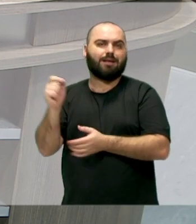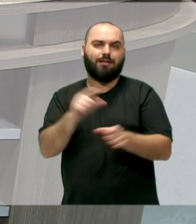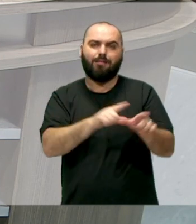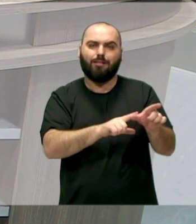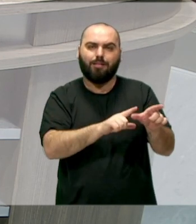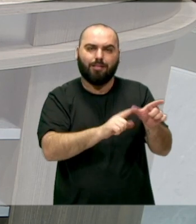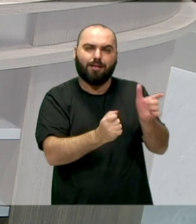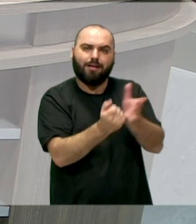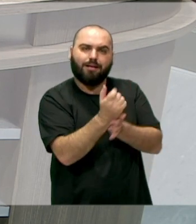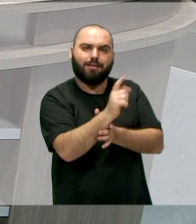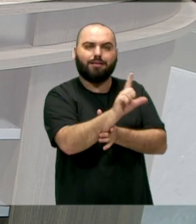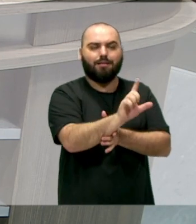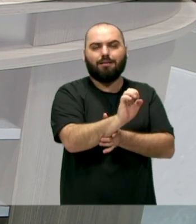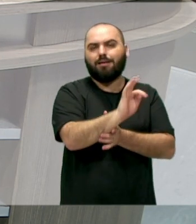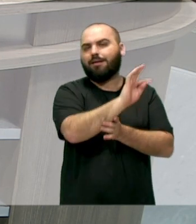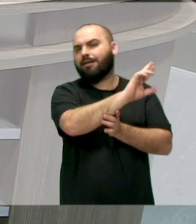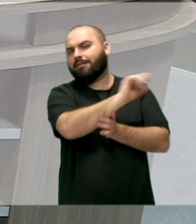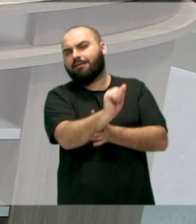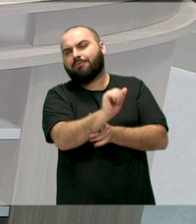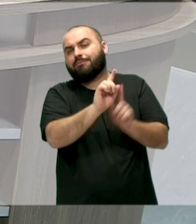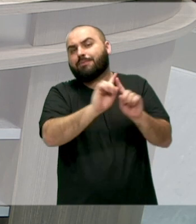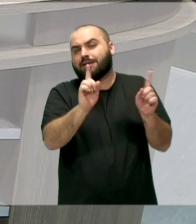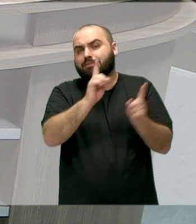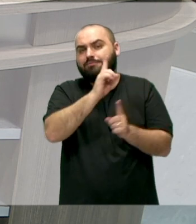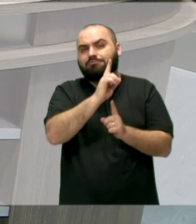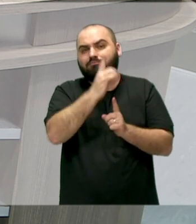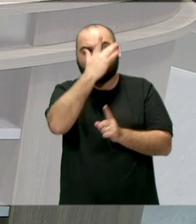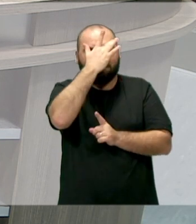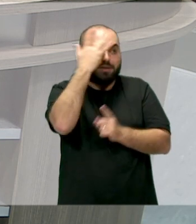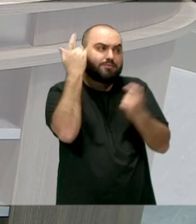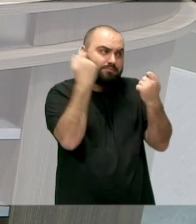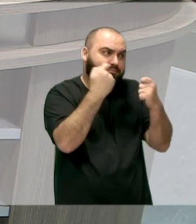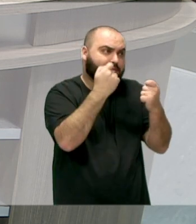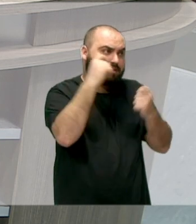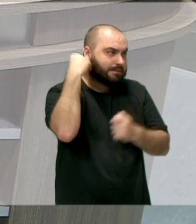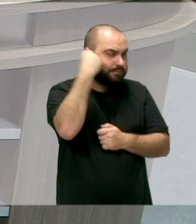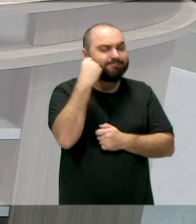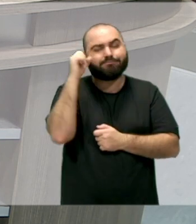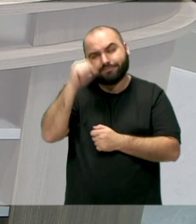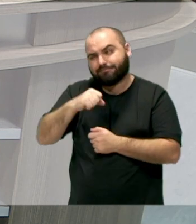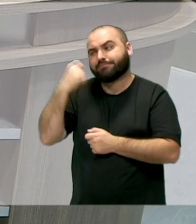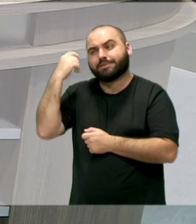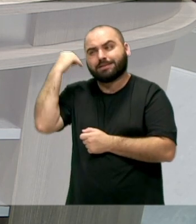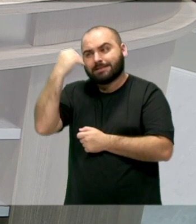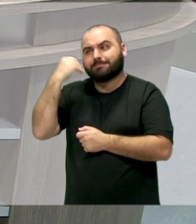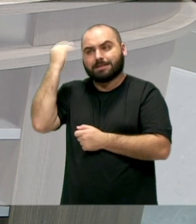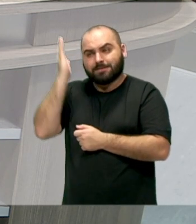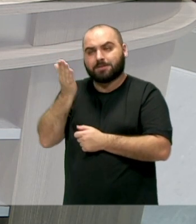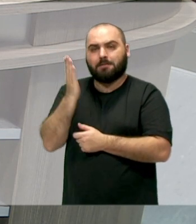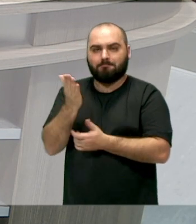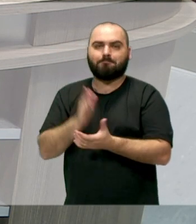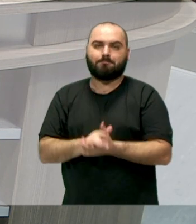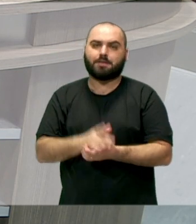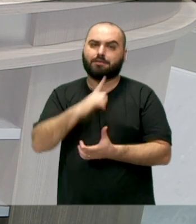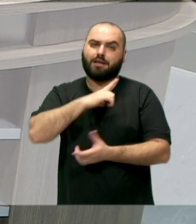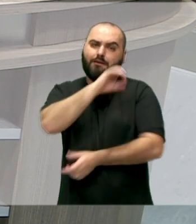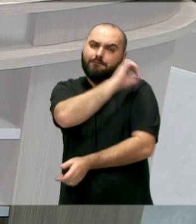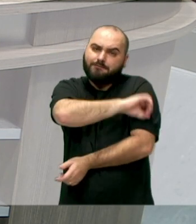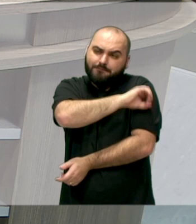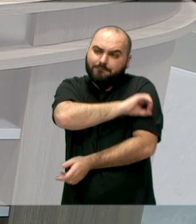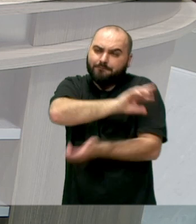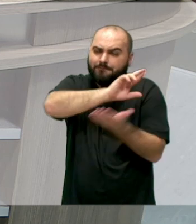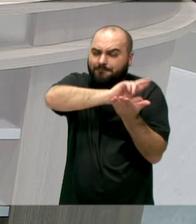forma geral, assim, a pessoa tem que ter já uma noção, pelo menos, né? Então, a gente tem um uma gama de oficinas assim que é